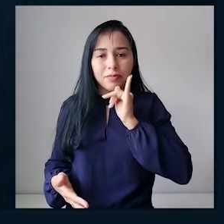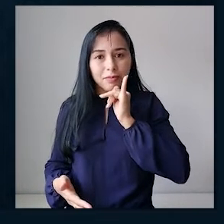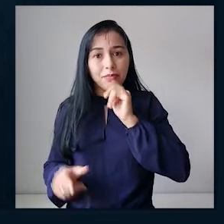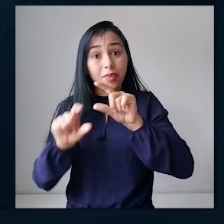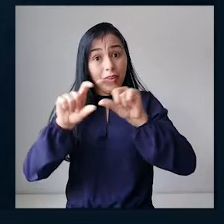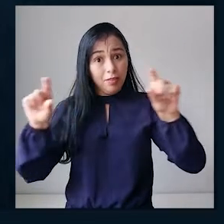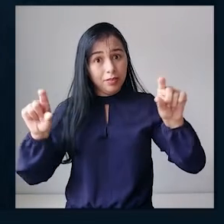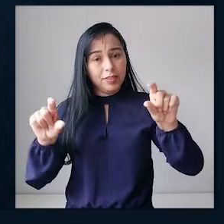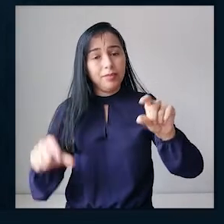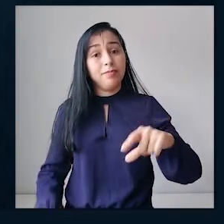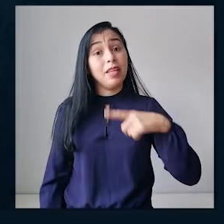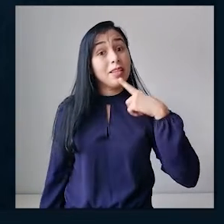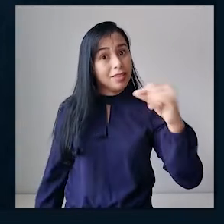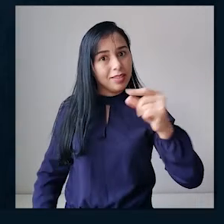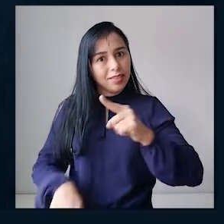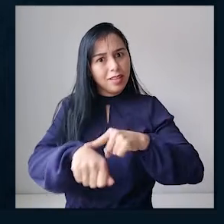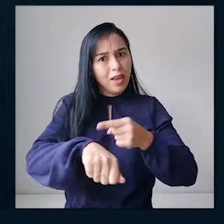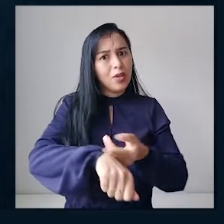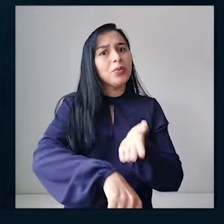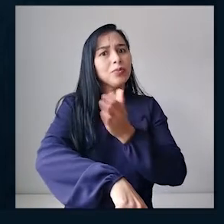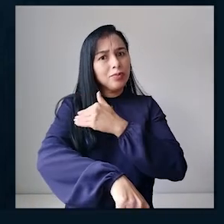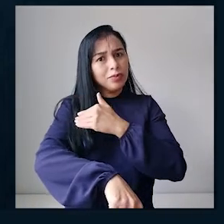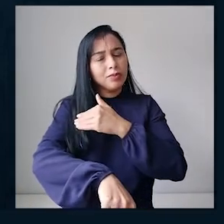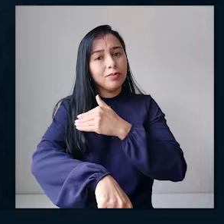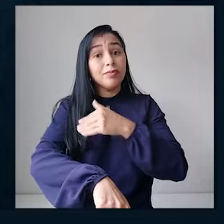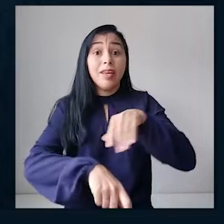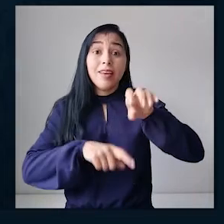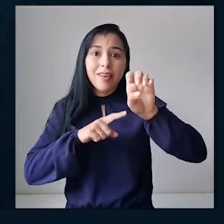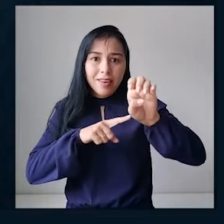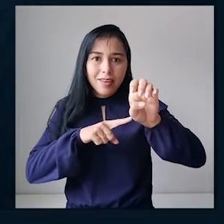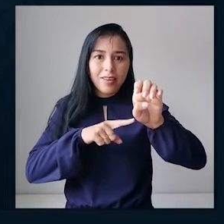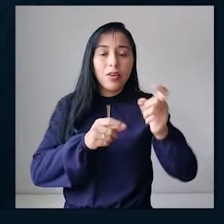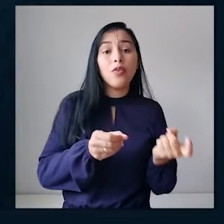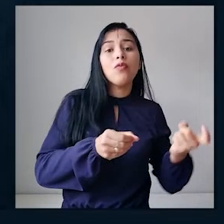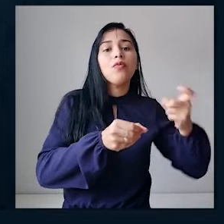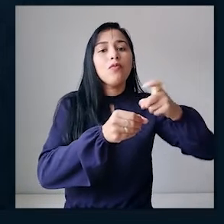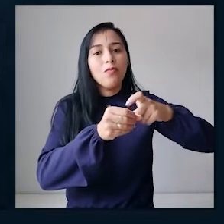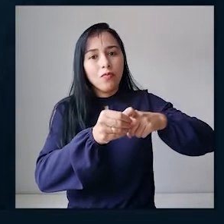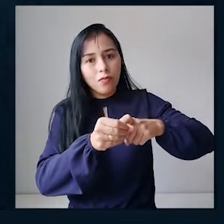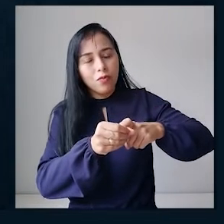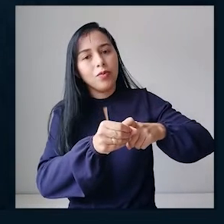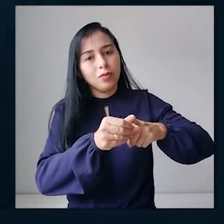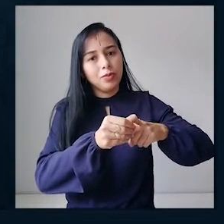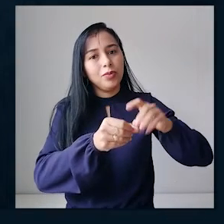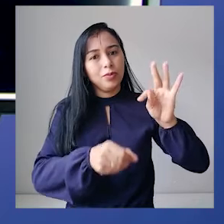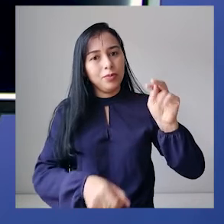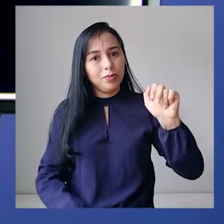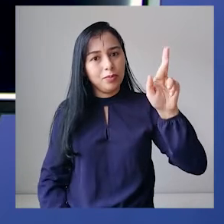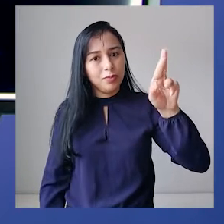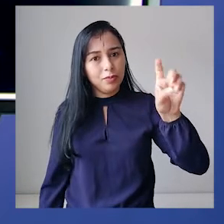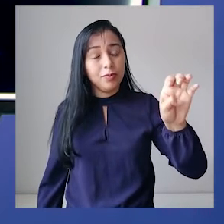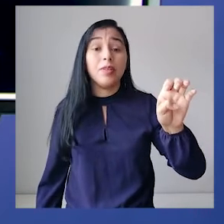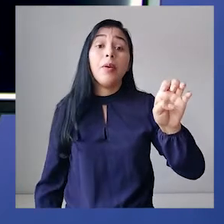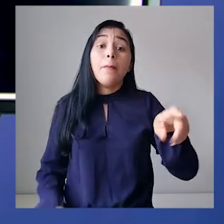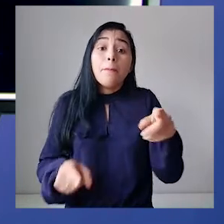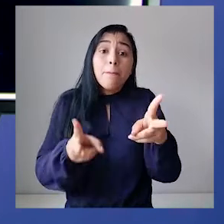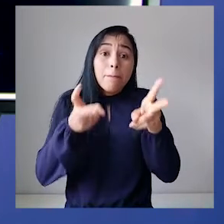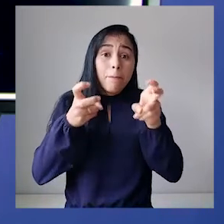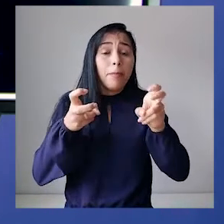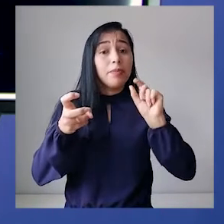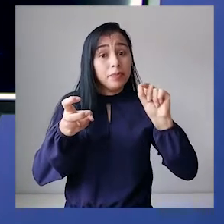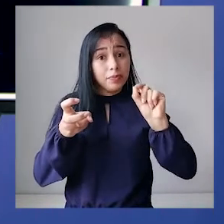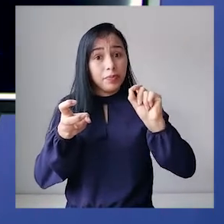saiu cedo e voltou tarde. Nós percebemos que entre essas duas orações, elas